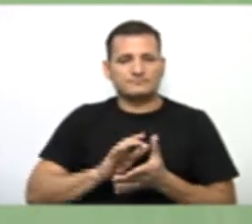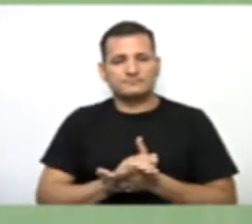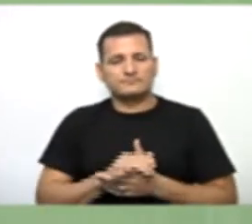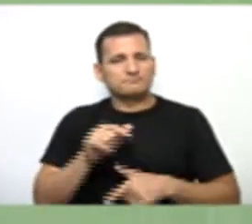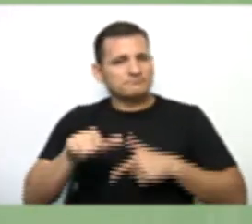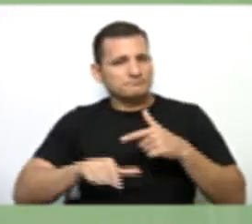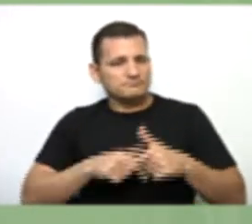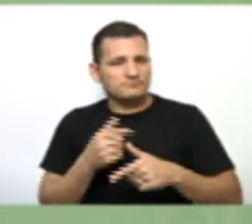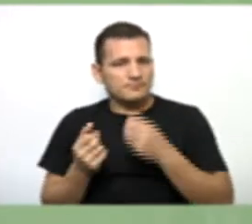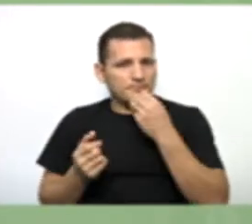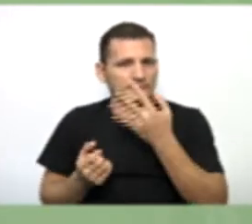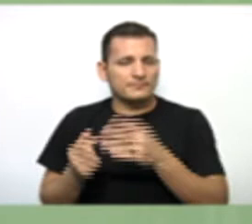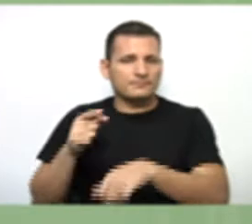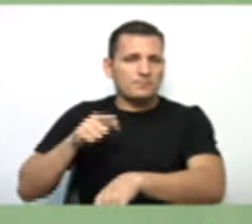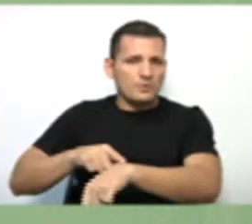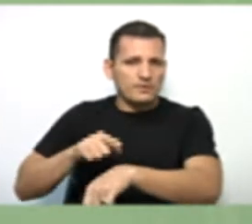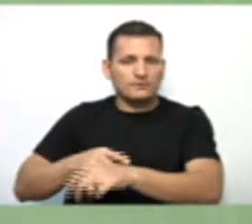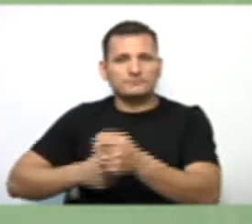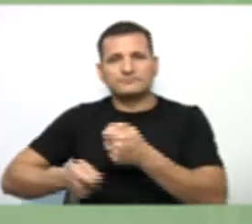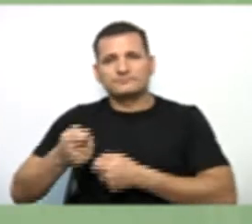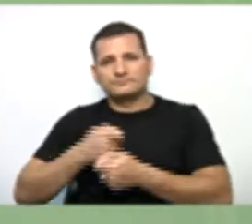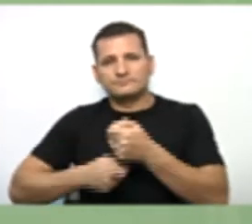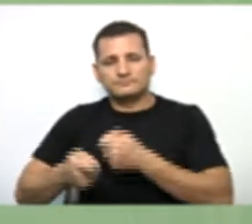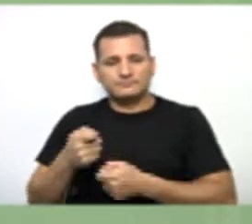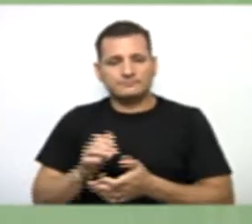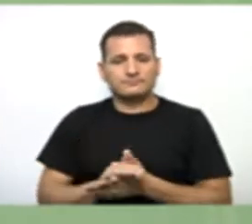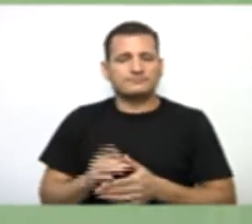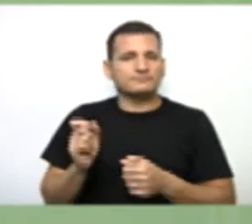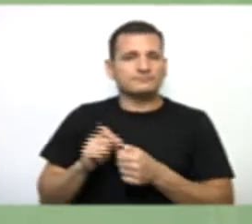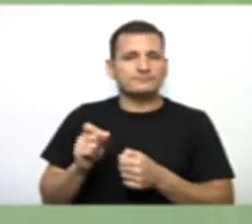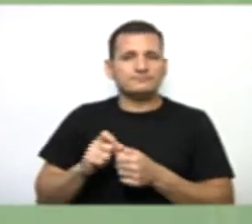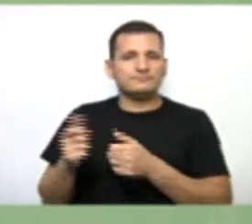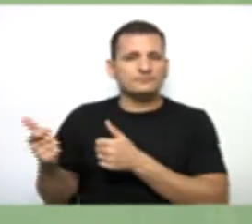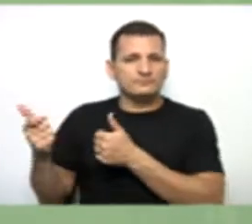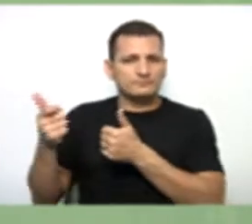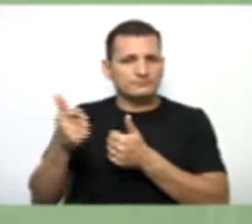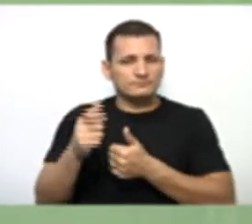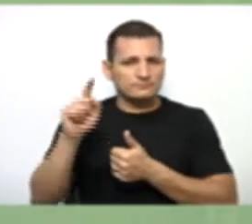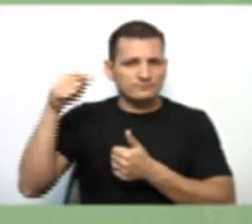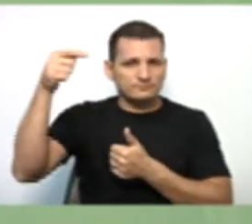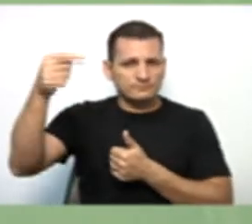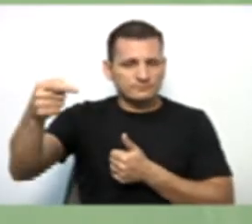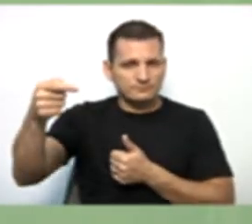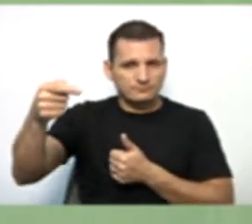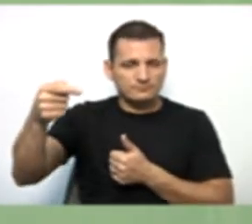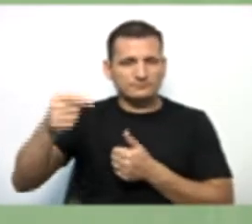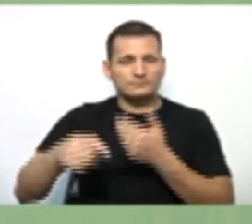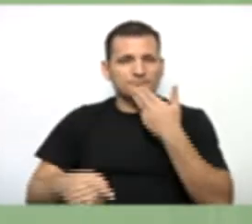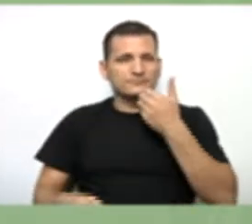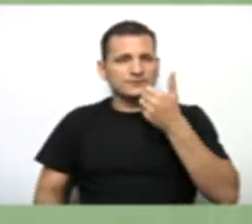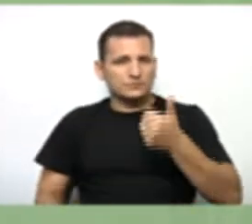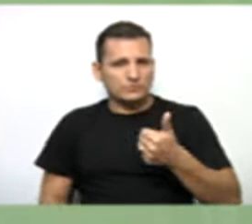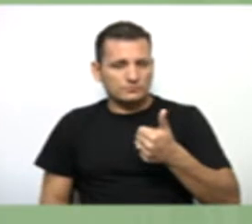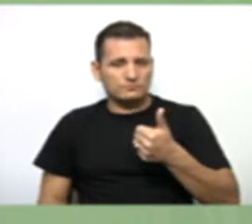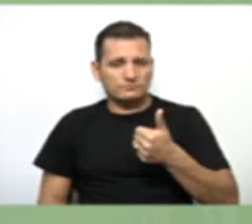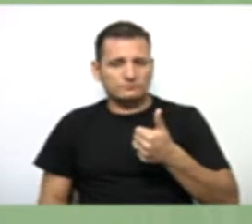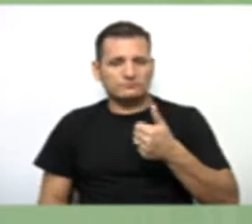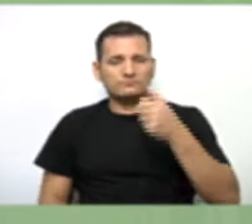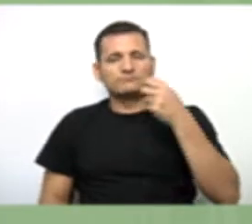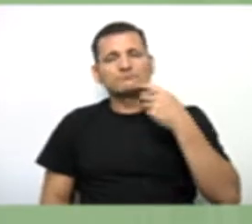Atuando bem no momento da negociação e fazendo um acompanhamento posterior, não é, a ela, melhor será